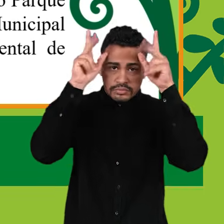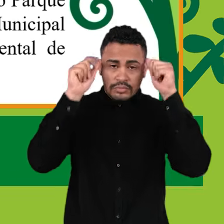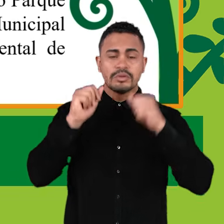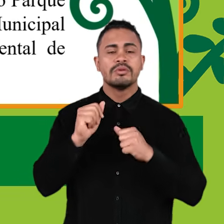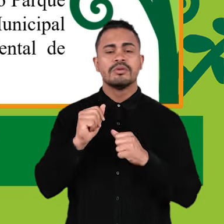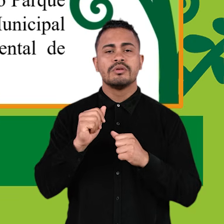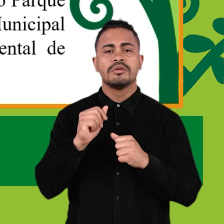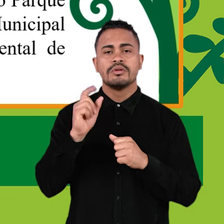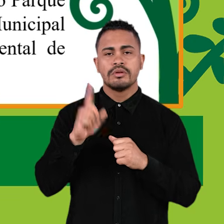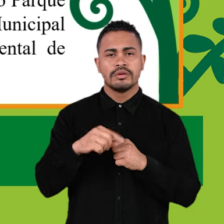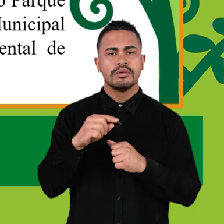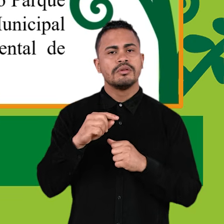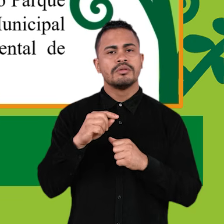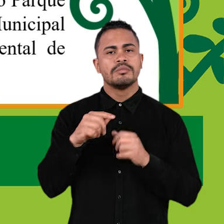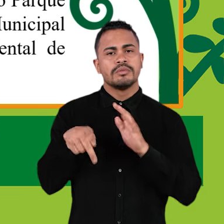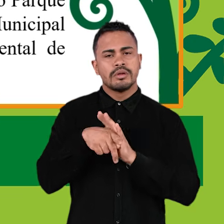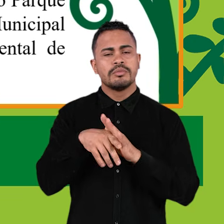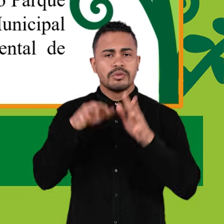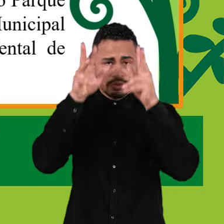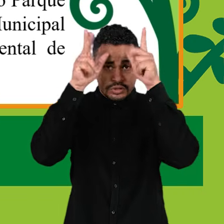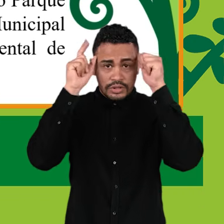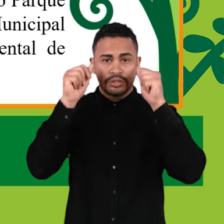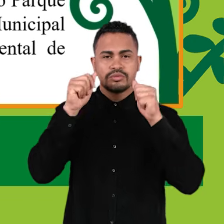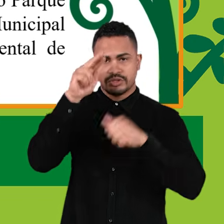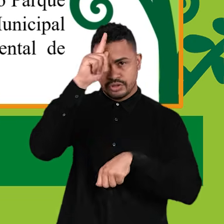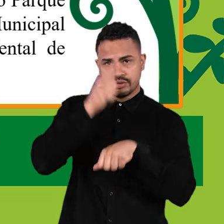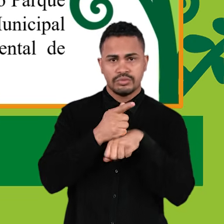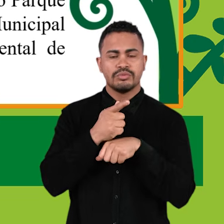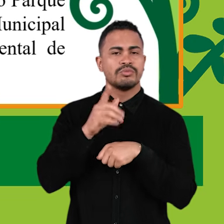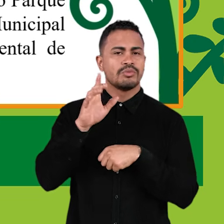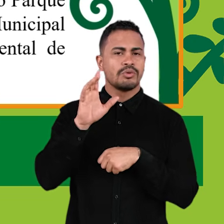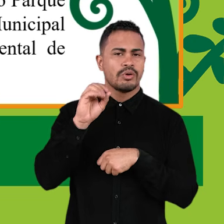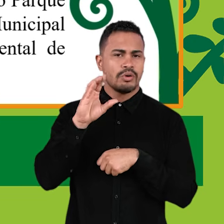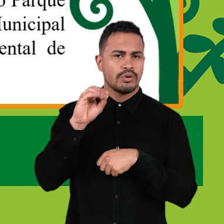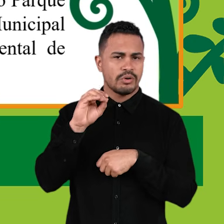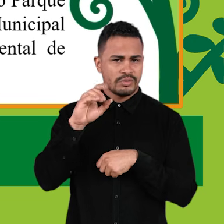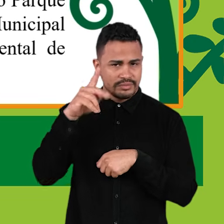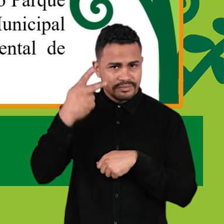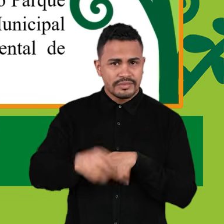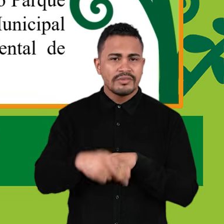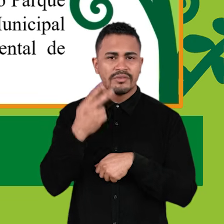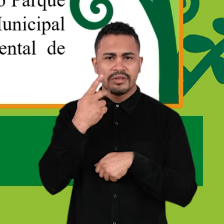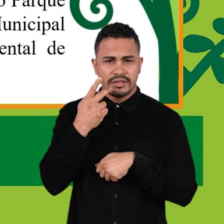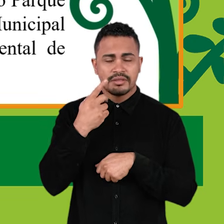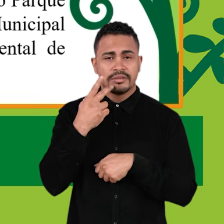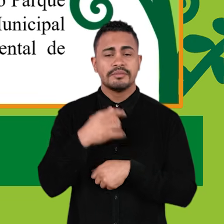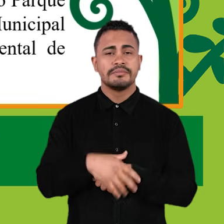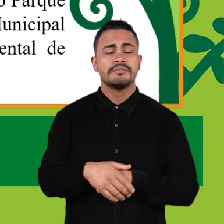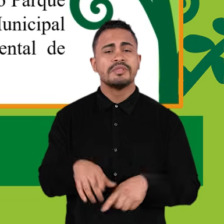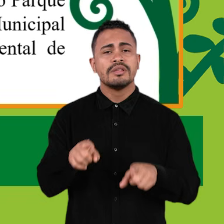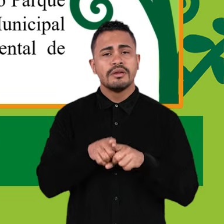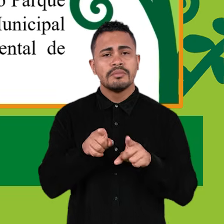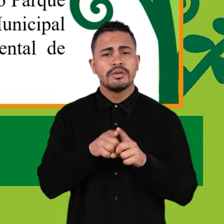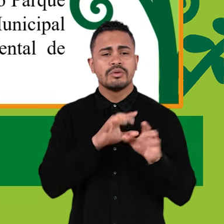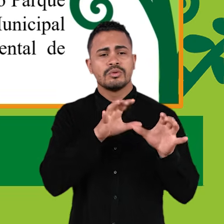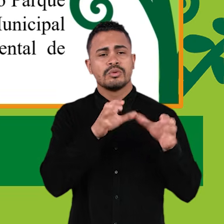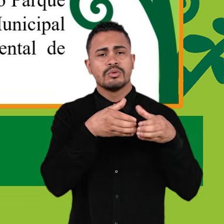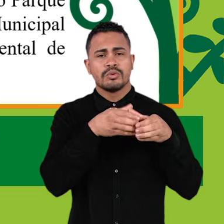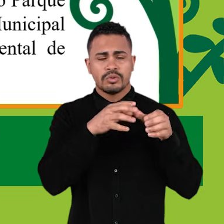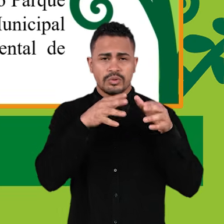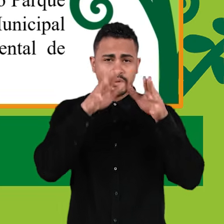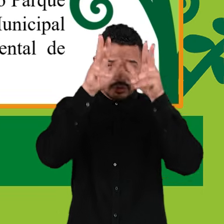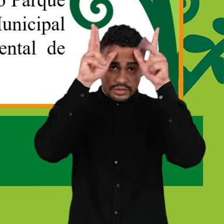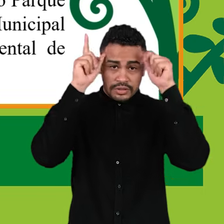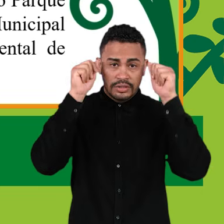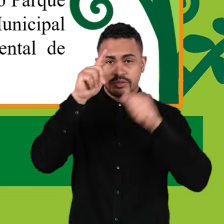cadeiras do Conselho Gestor do Parque do Cocó, aqui em Fortaleza, no Ceará. Sou membro do Conselho Gestor